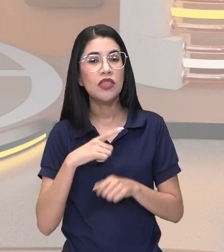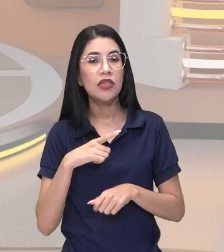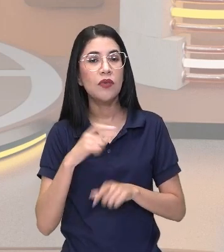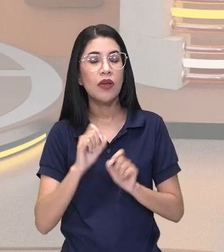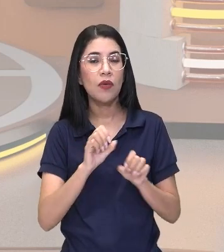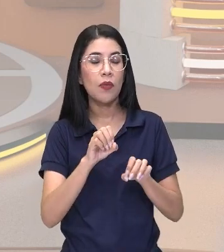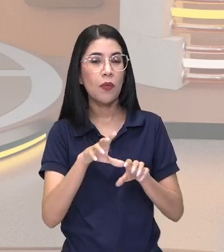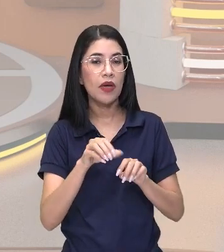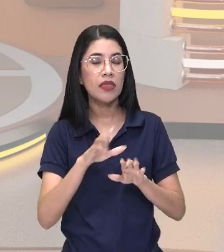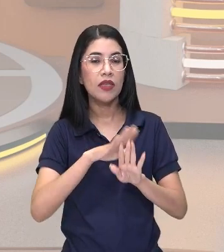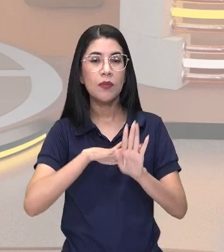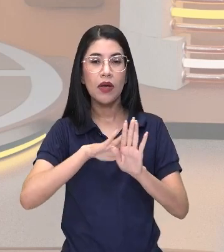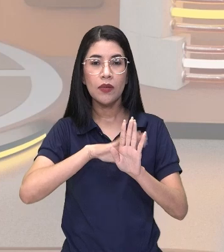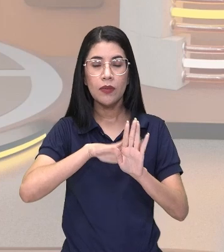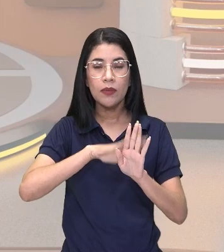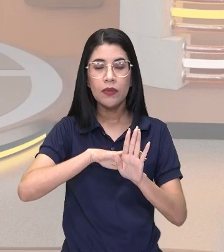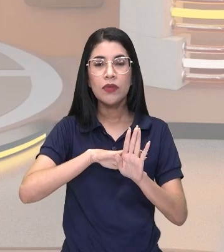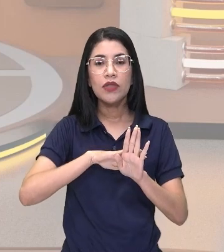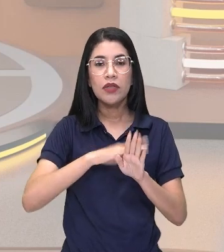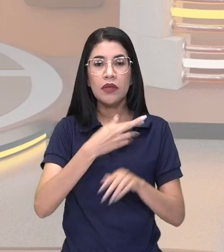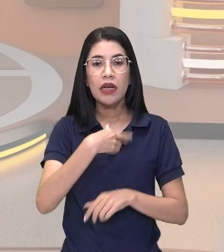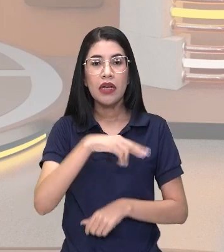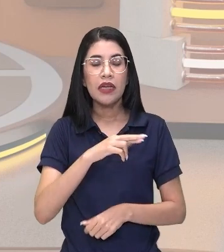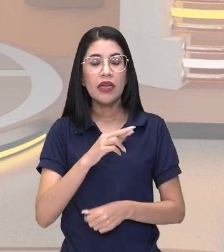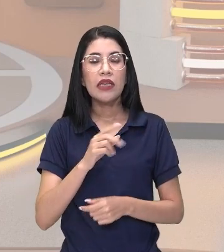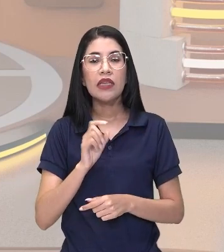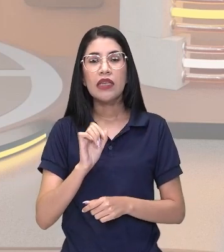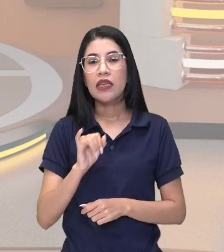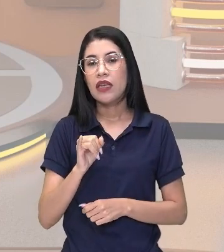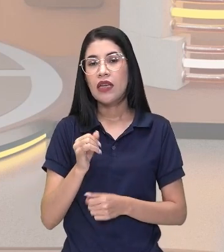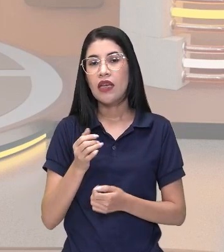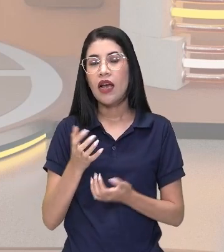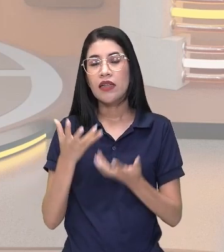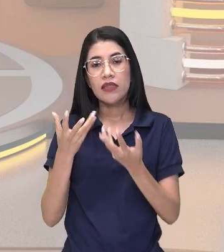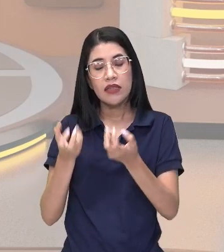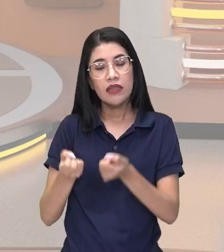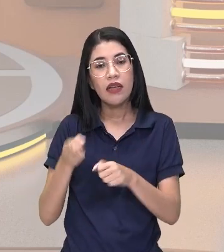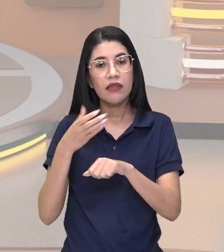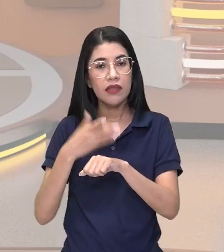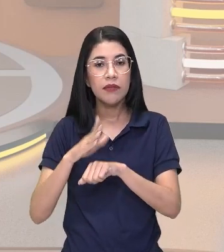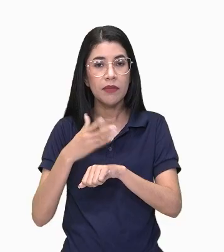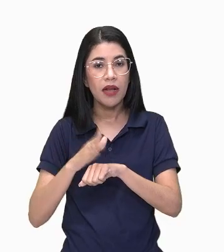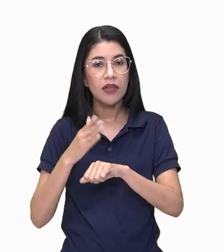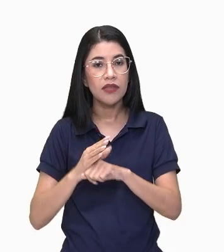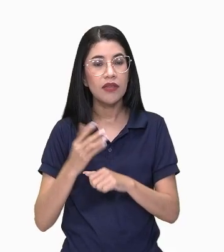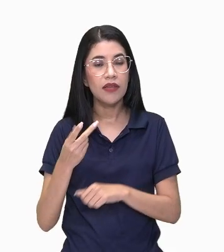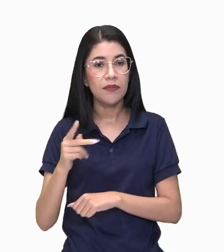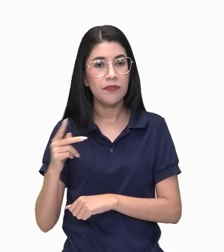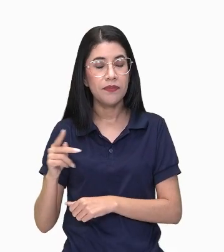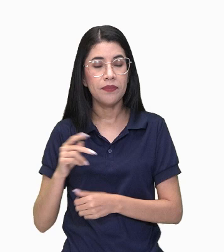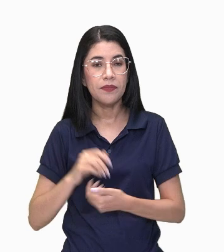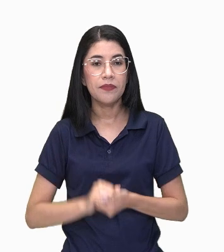uma ideologia religiosa que não condenasse a sua prática. Vamos ao texto, vamos lá, galera.